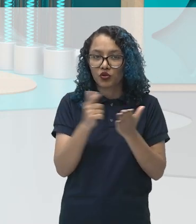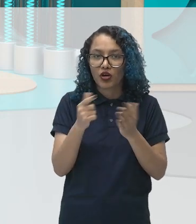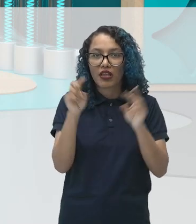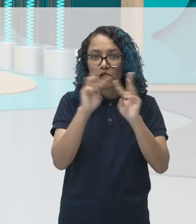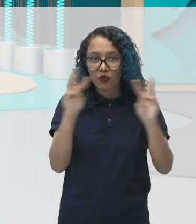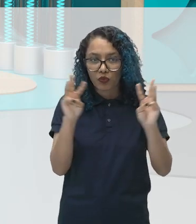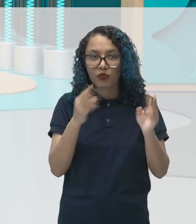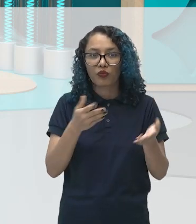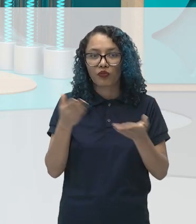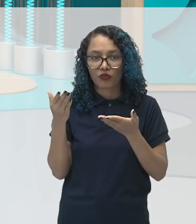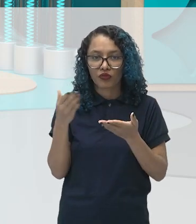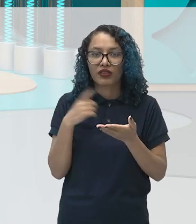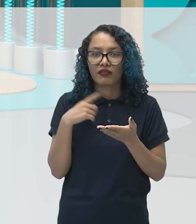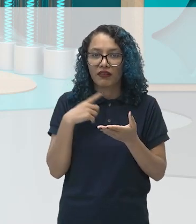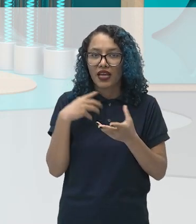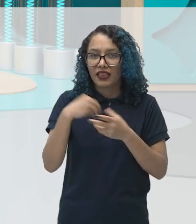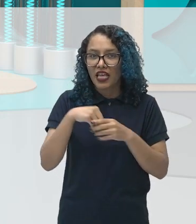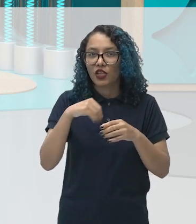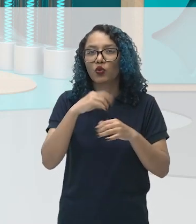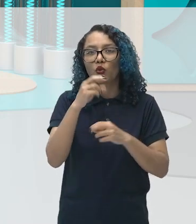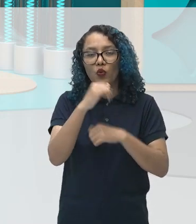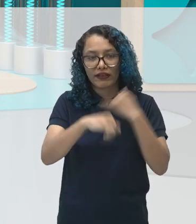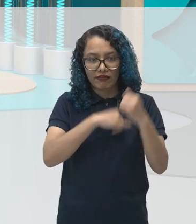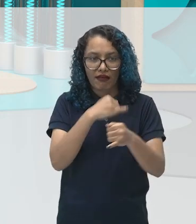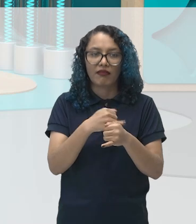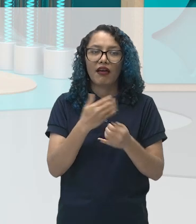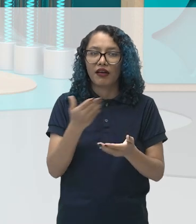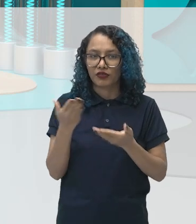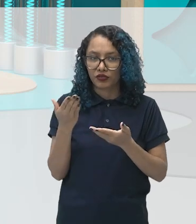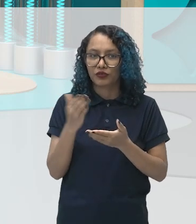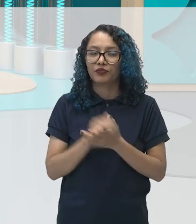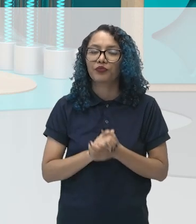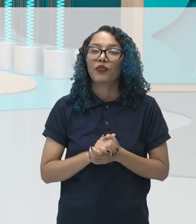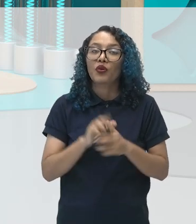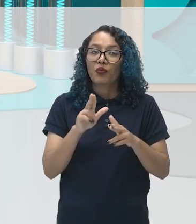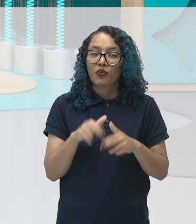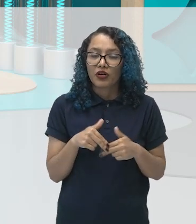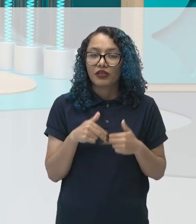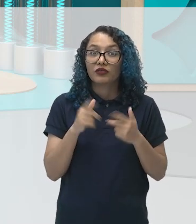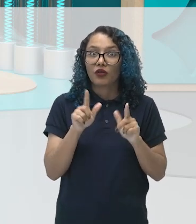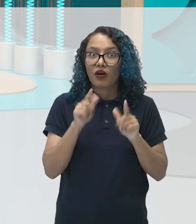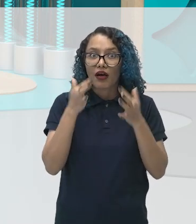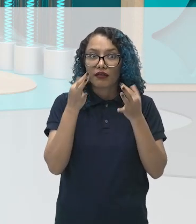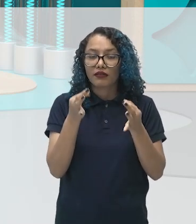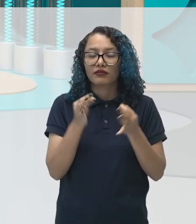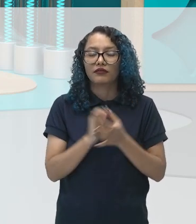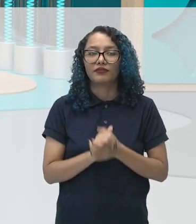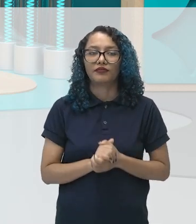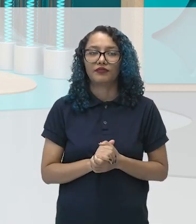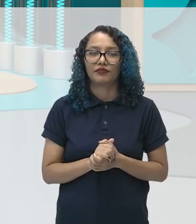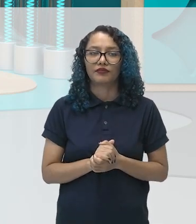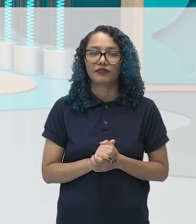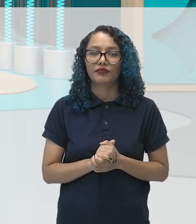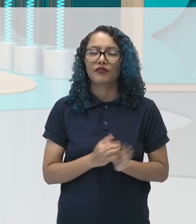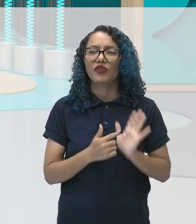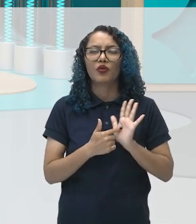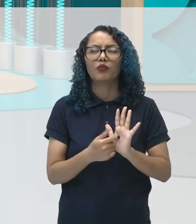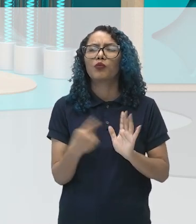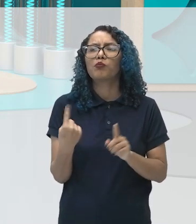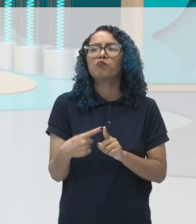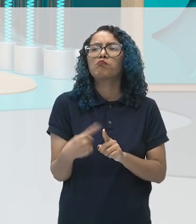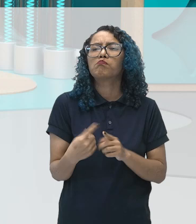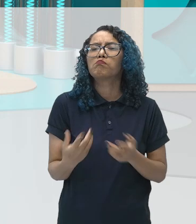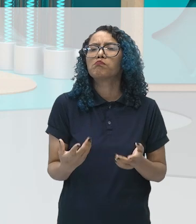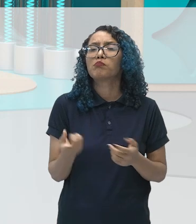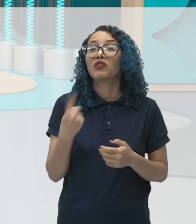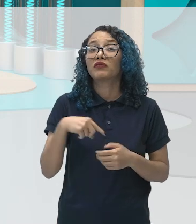está disponível aí na internet, correto? E aí notem, eu trouxe para vocês isso aqui para que vocês possam ver